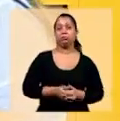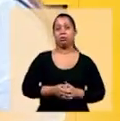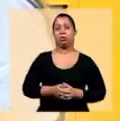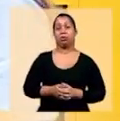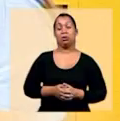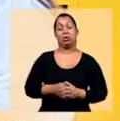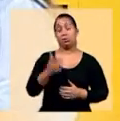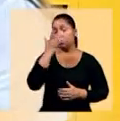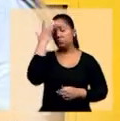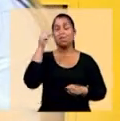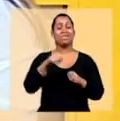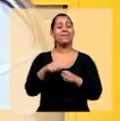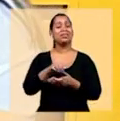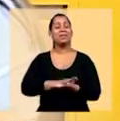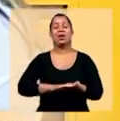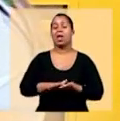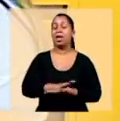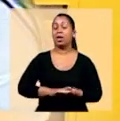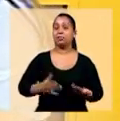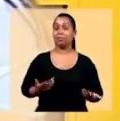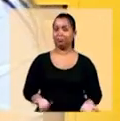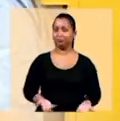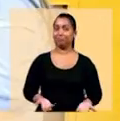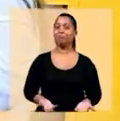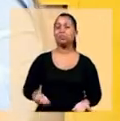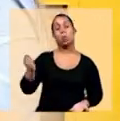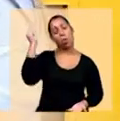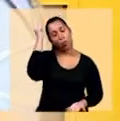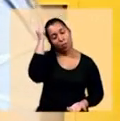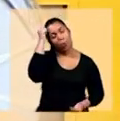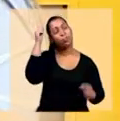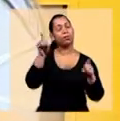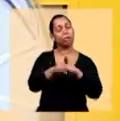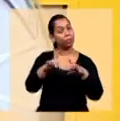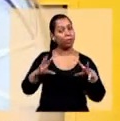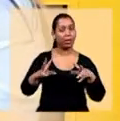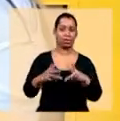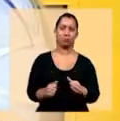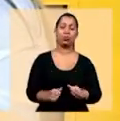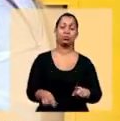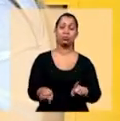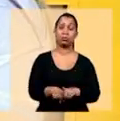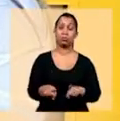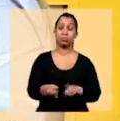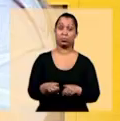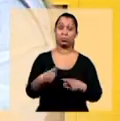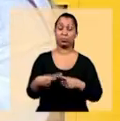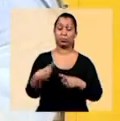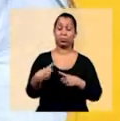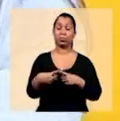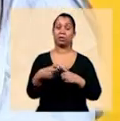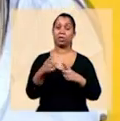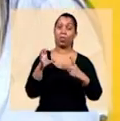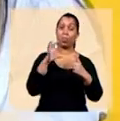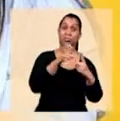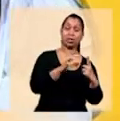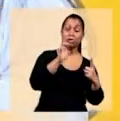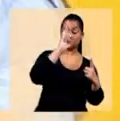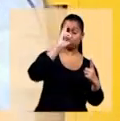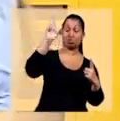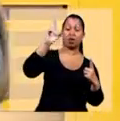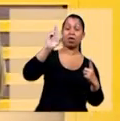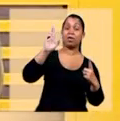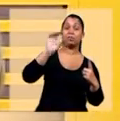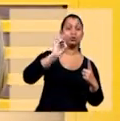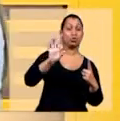relaciona, e ninguém fez nada. Então, a culpa também, às vezes, é de todos, porque o assédio, às vezes, não é só do líder